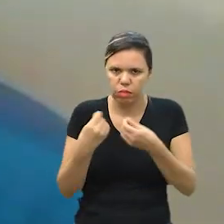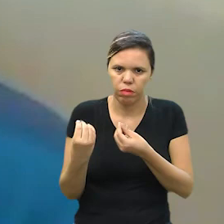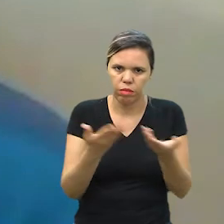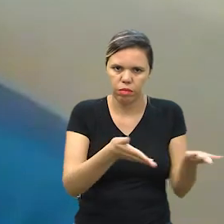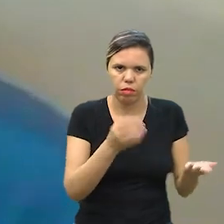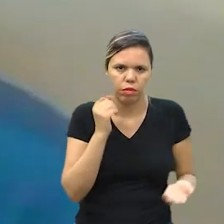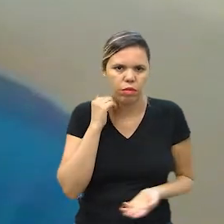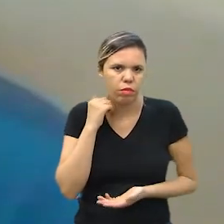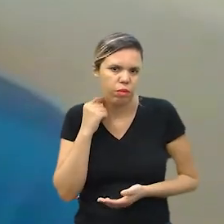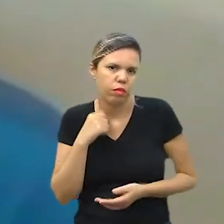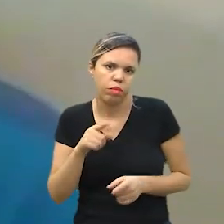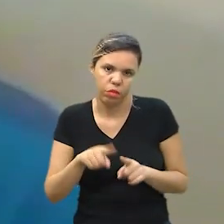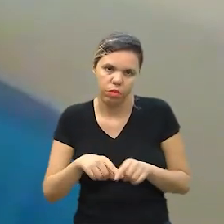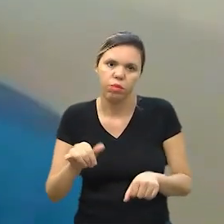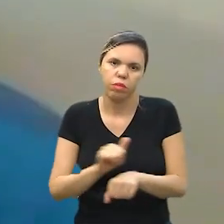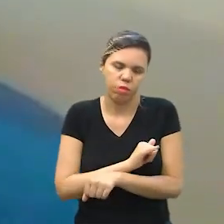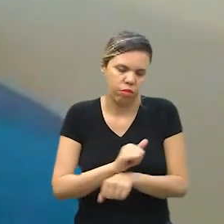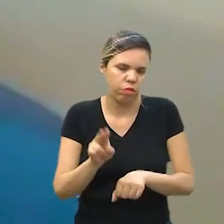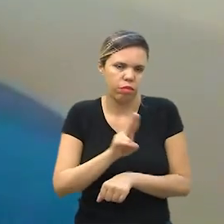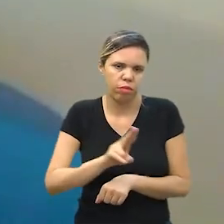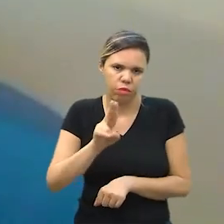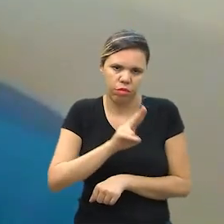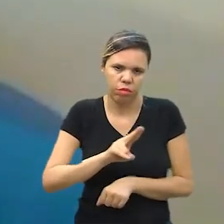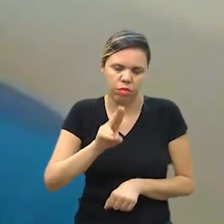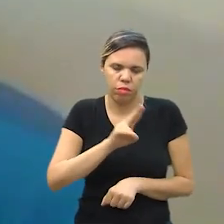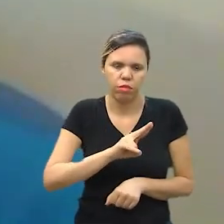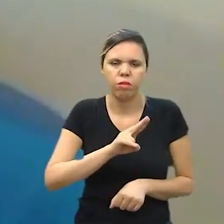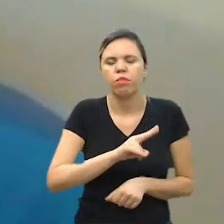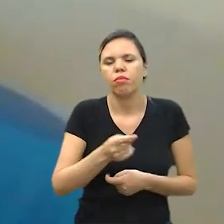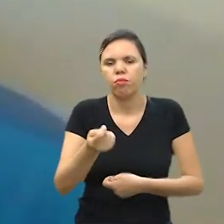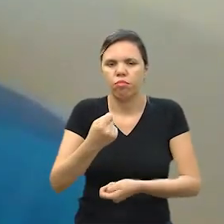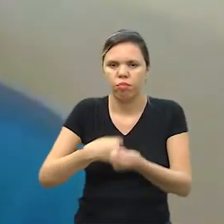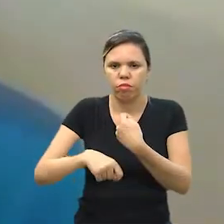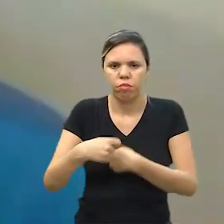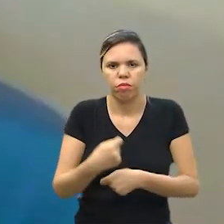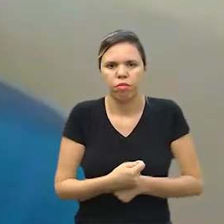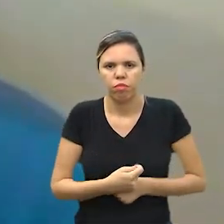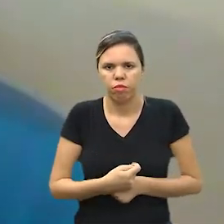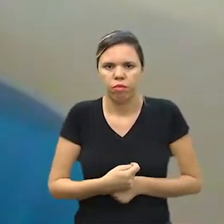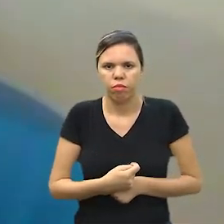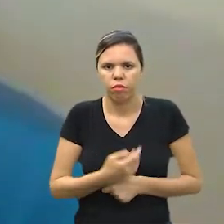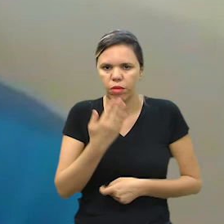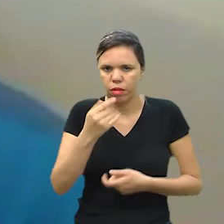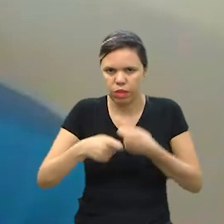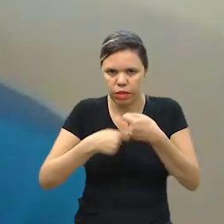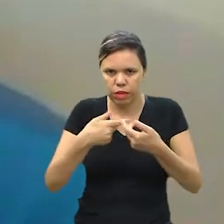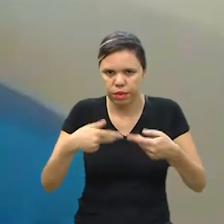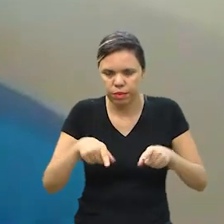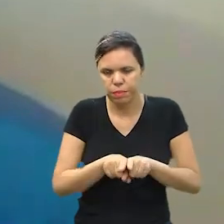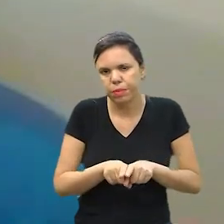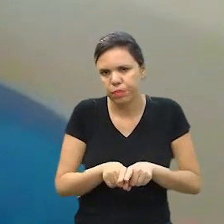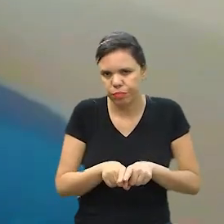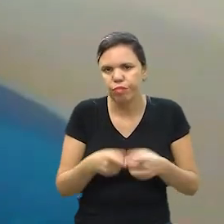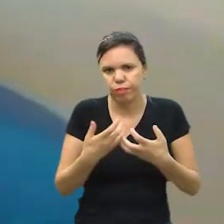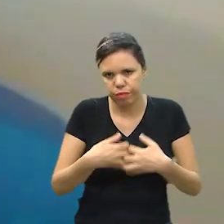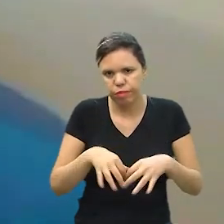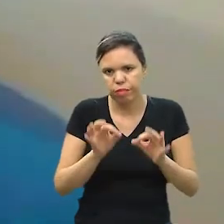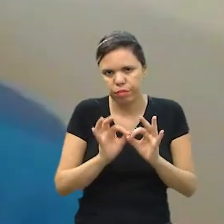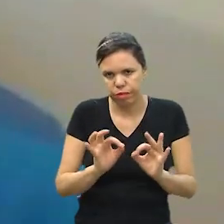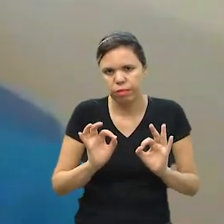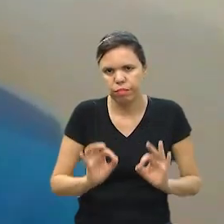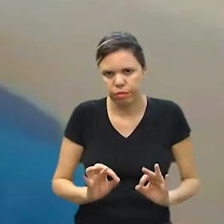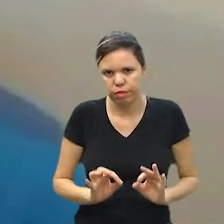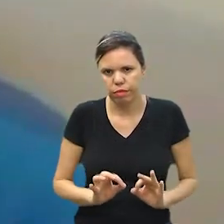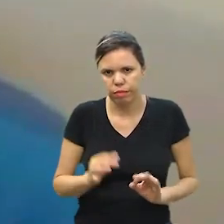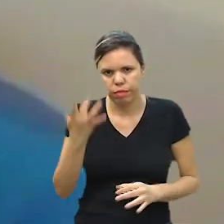alimento entregue, né? Então, isso foi uma estratégia utilizada em vários setores e que, na parte de alimentação, também está funcionando